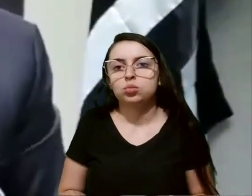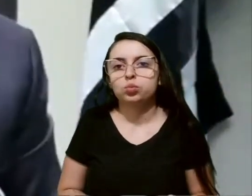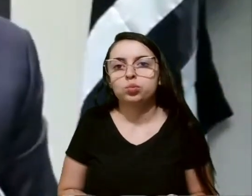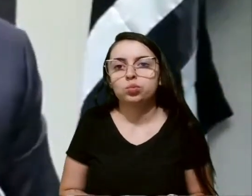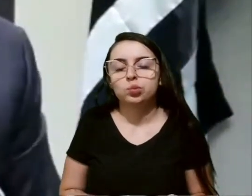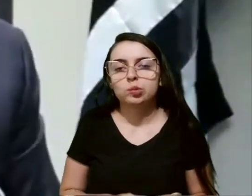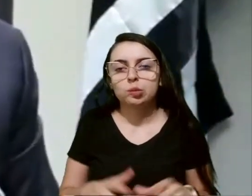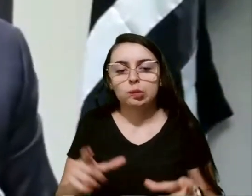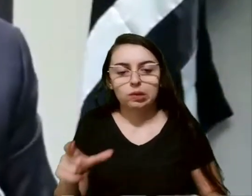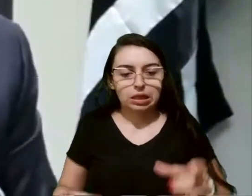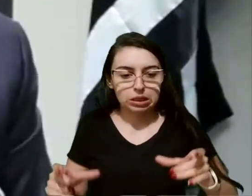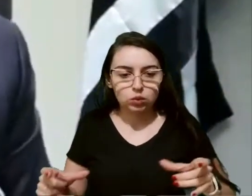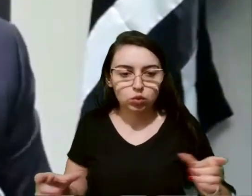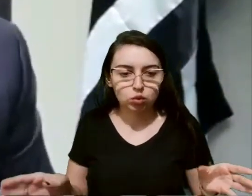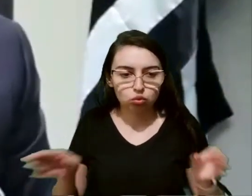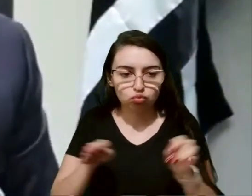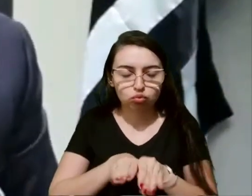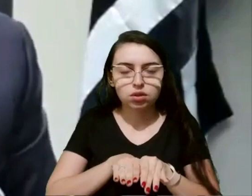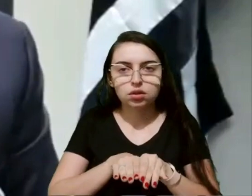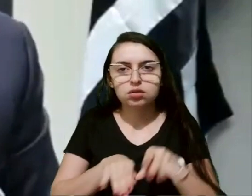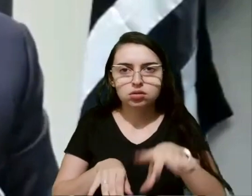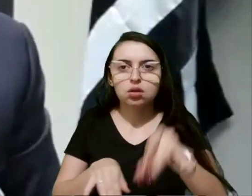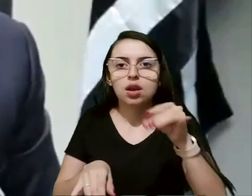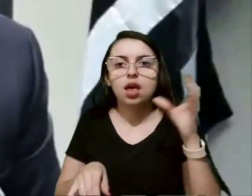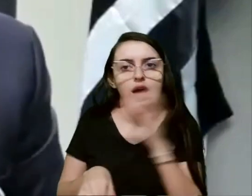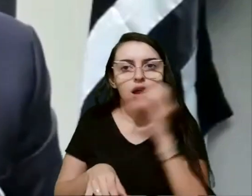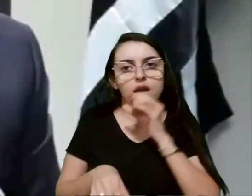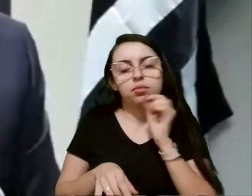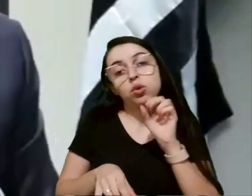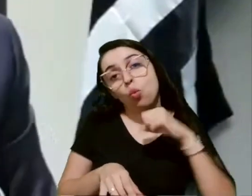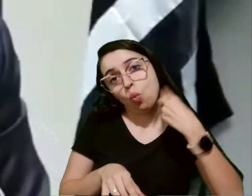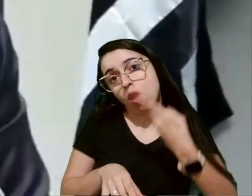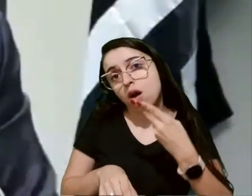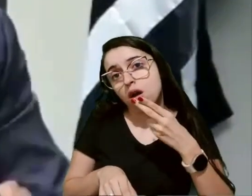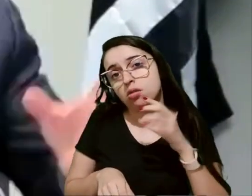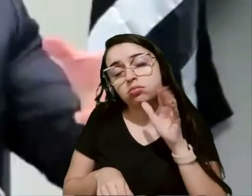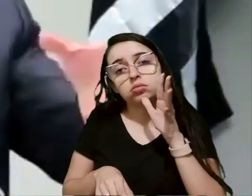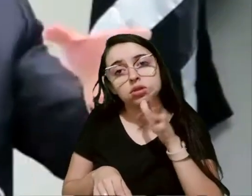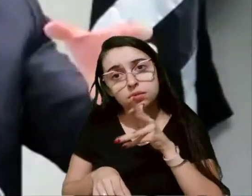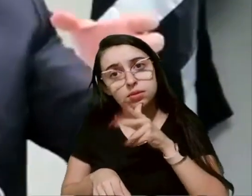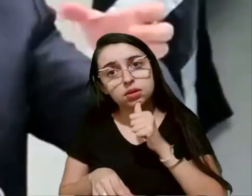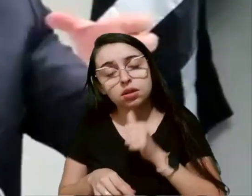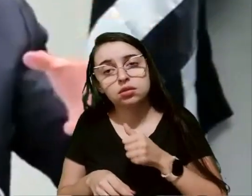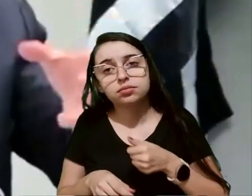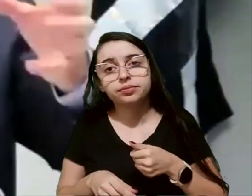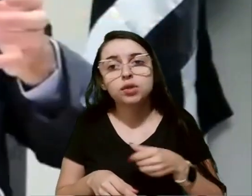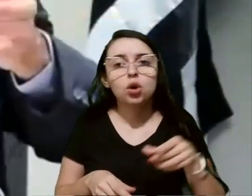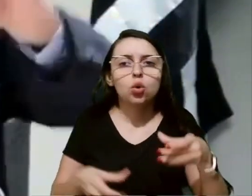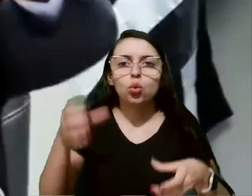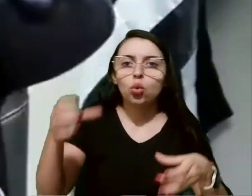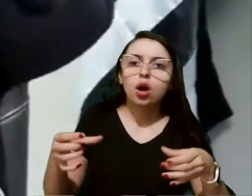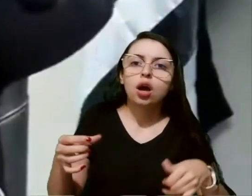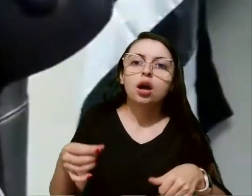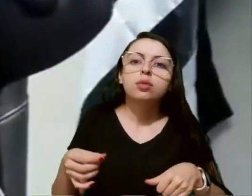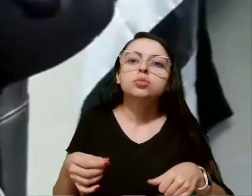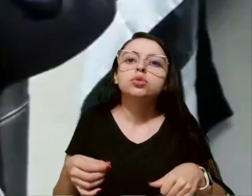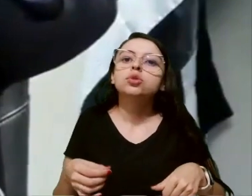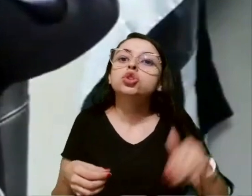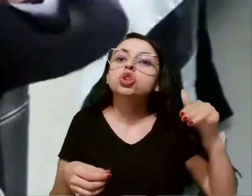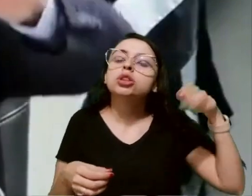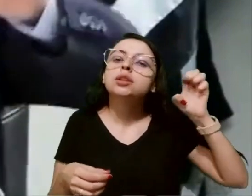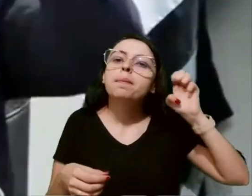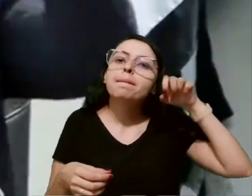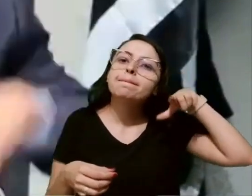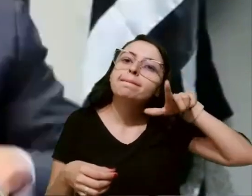íntima do processo que determina se ele vai andar mais rápido ou mais devagar. É que nem você pegar um copo de mel e um copo de água. Se eu viro os dois de ponta